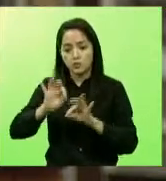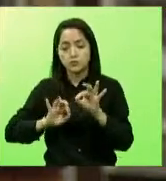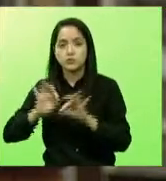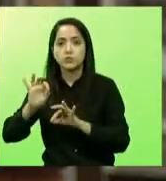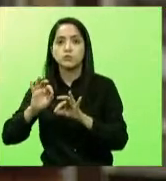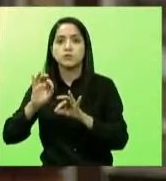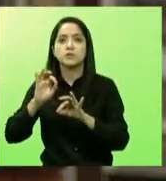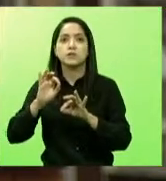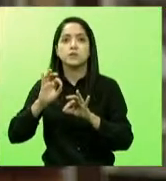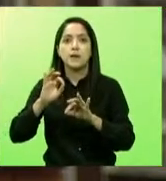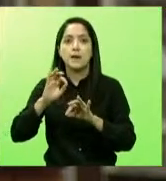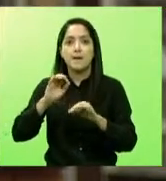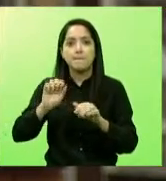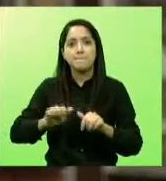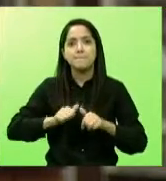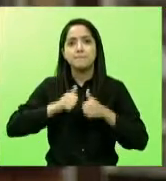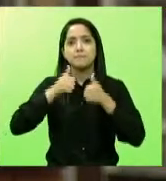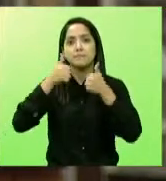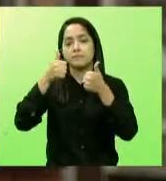Brasil novo.